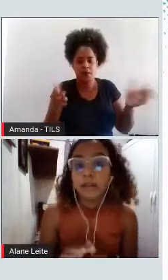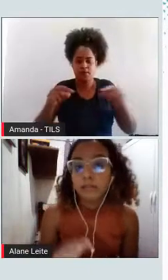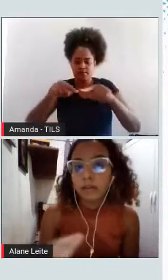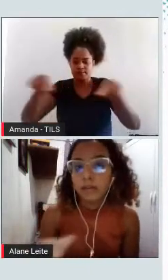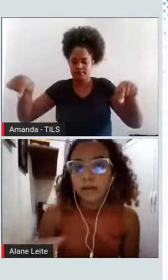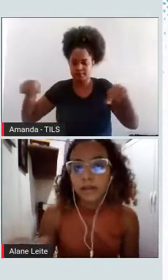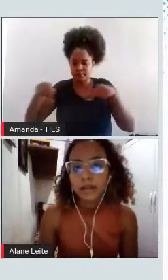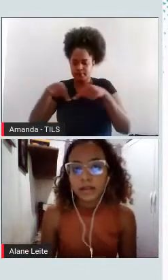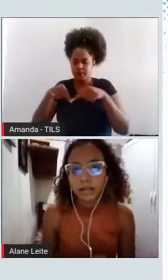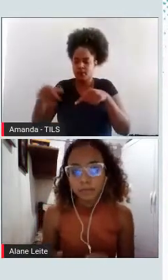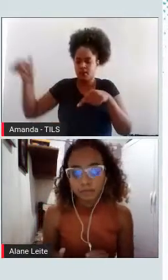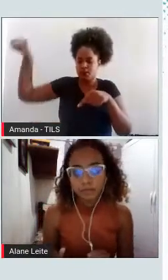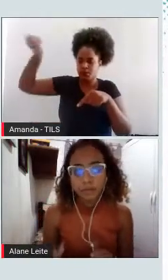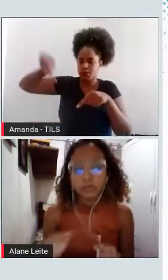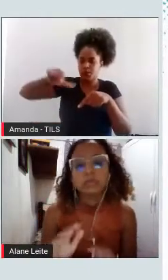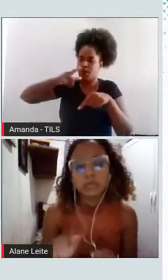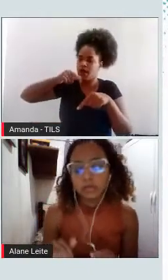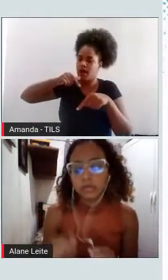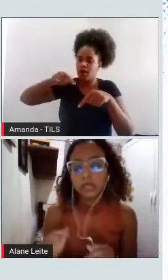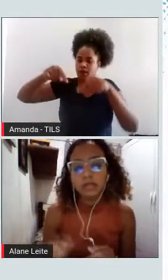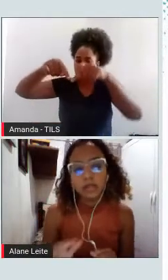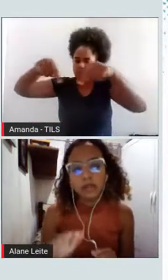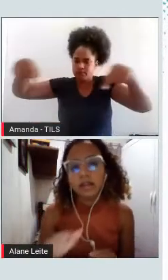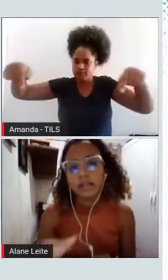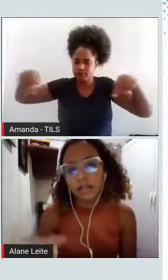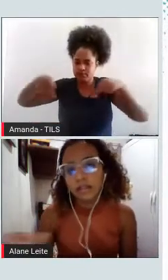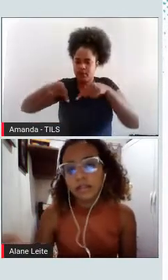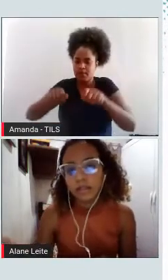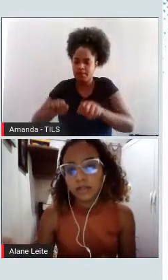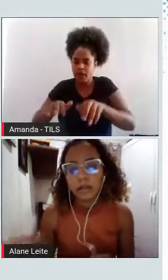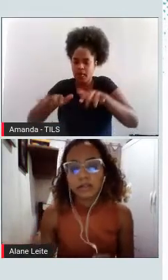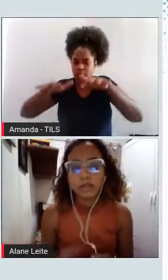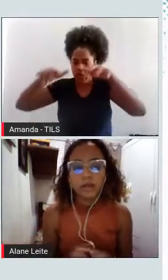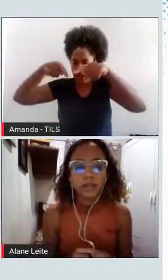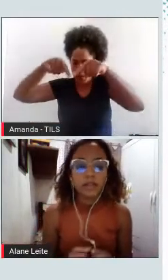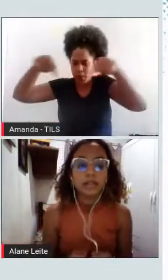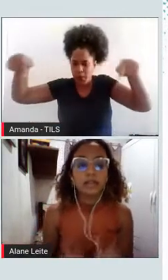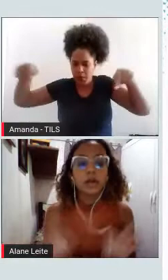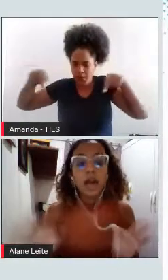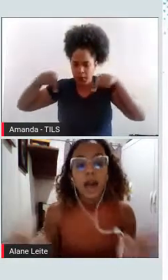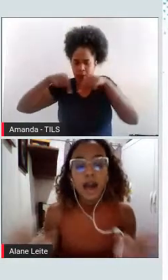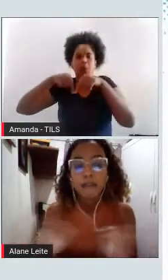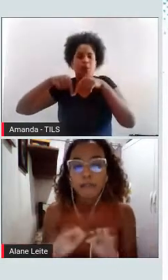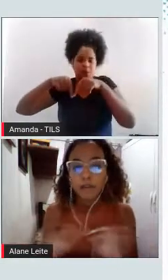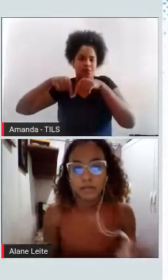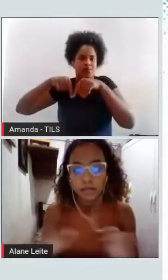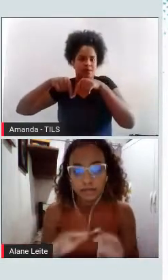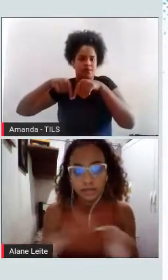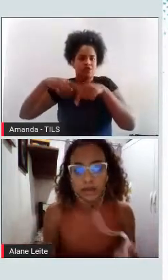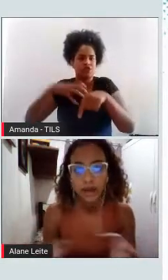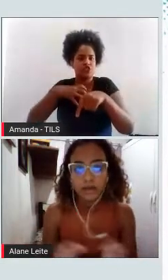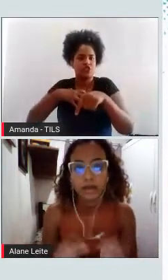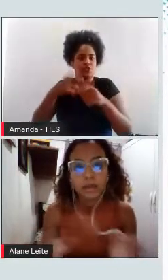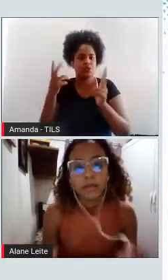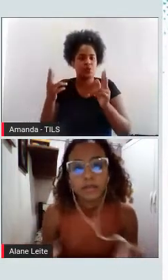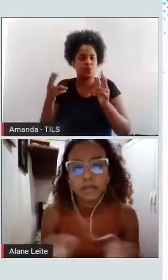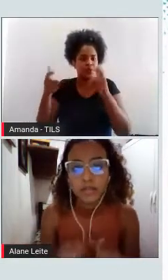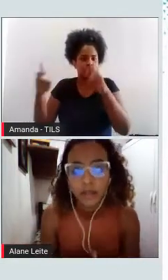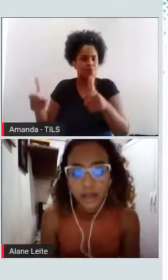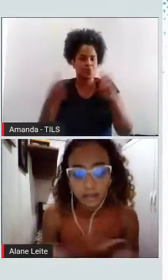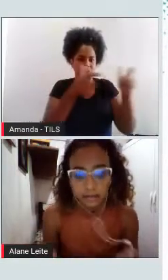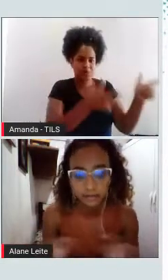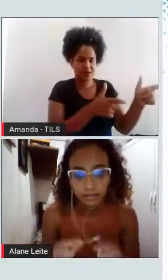vai tomar a forma quadrada. O litro de água, ele vai tomar a forma quadrada. Então, a forma da água, ela